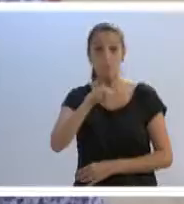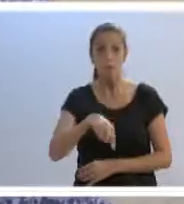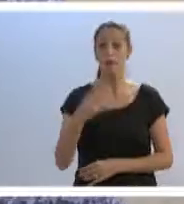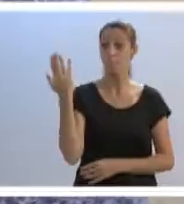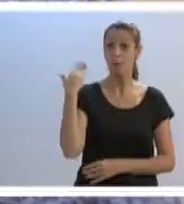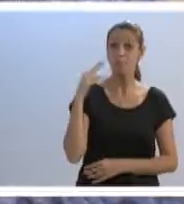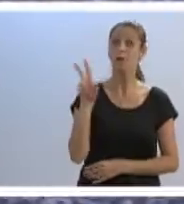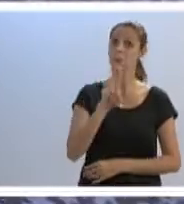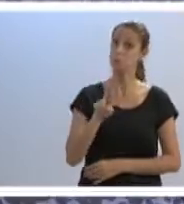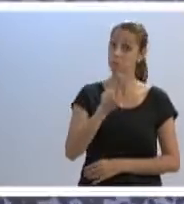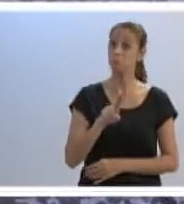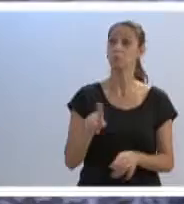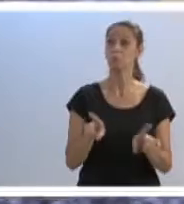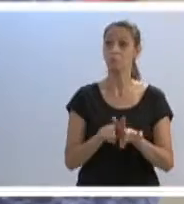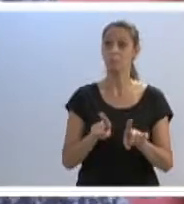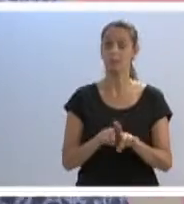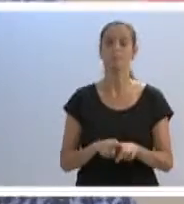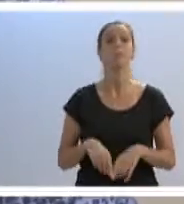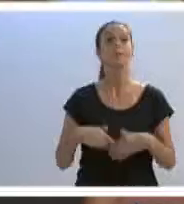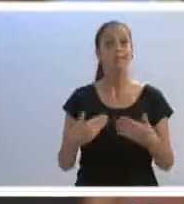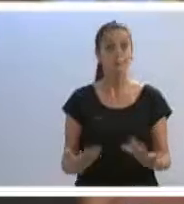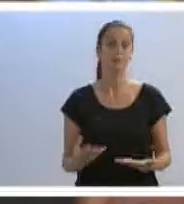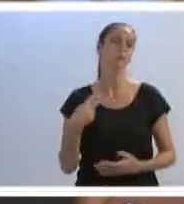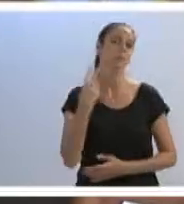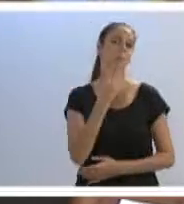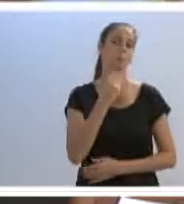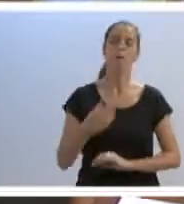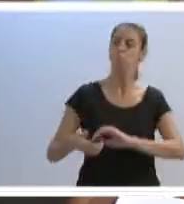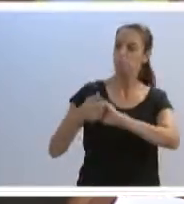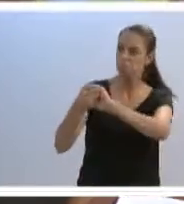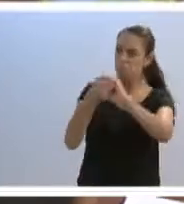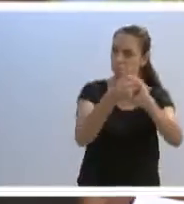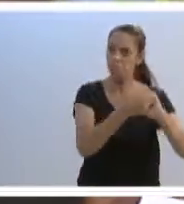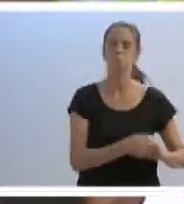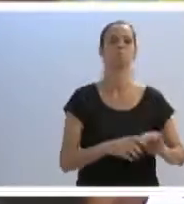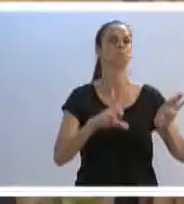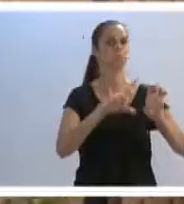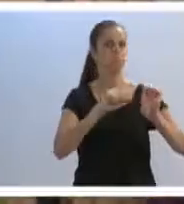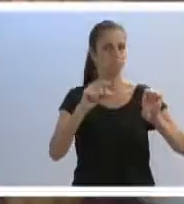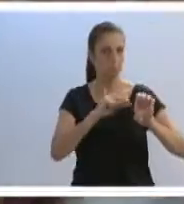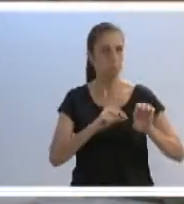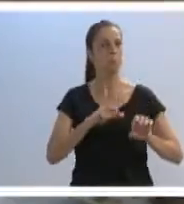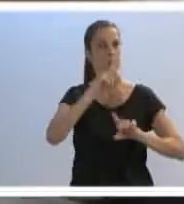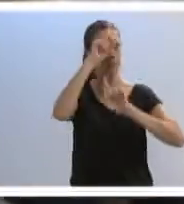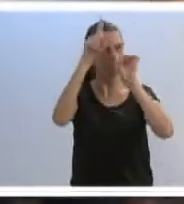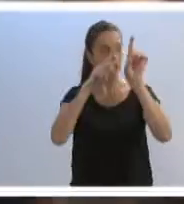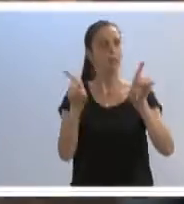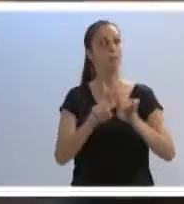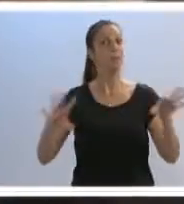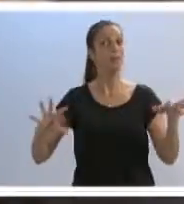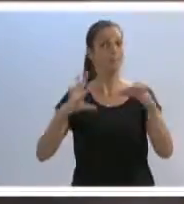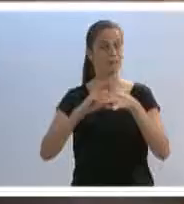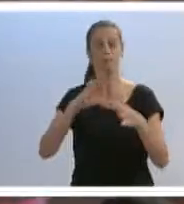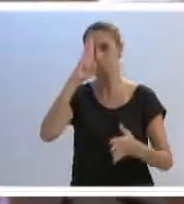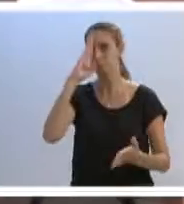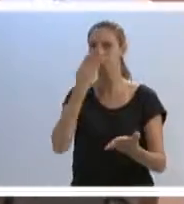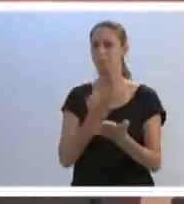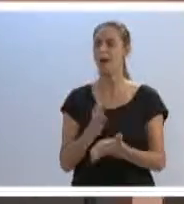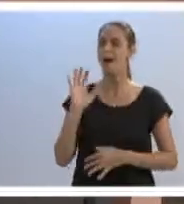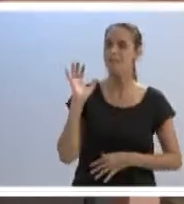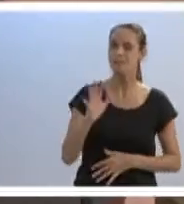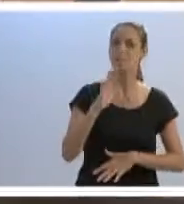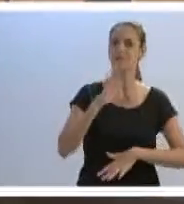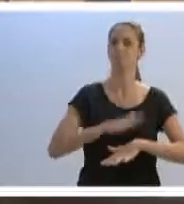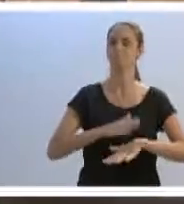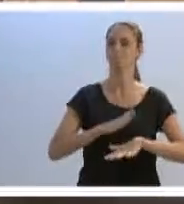muito. O vereador Bruno Cunha parabenizou os empresários pela iniciativa e também parceria e acredita que ações como